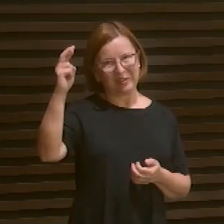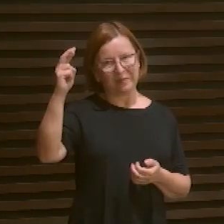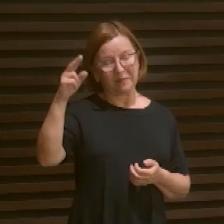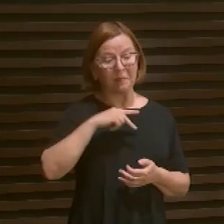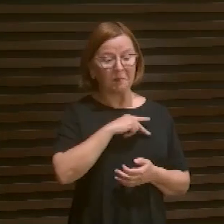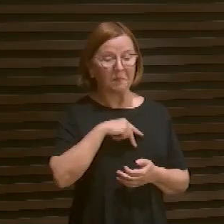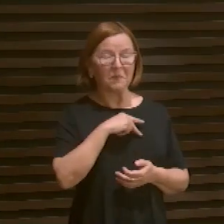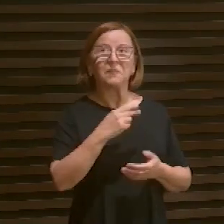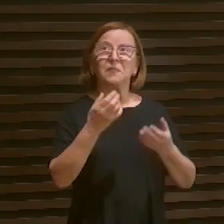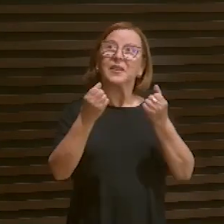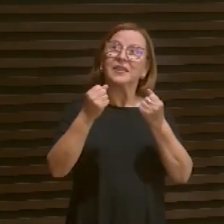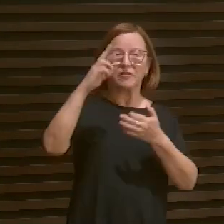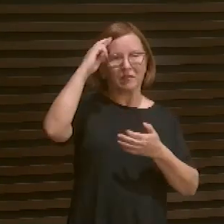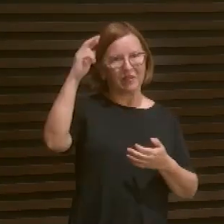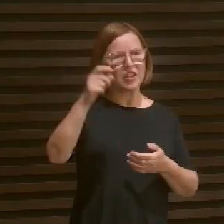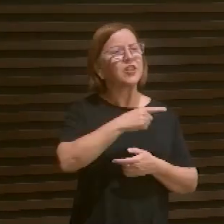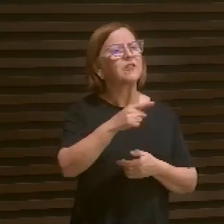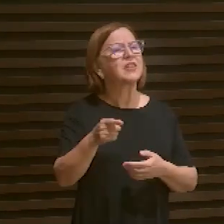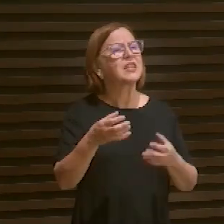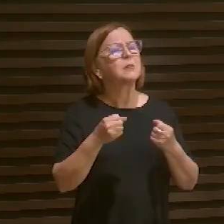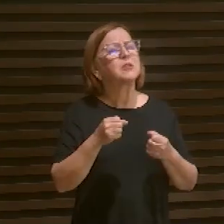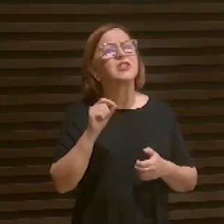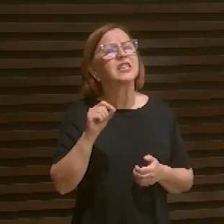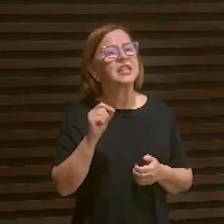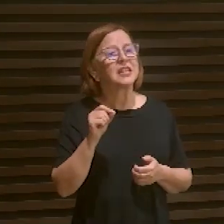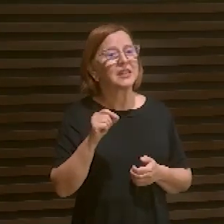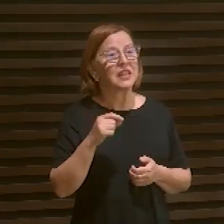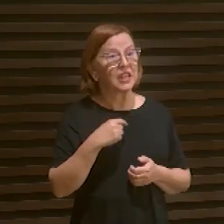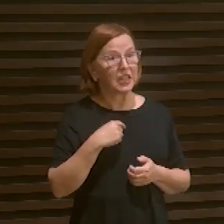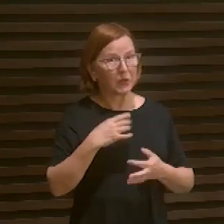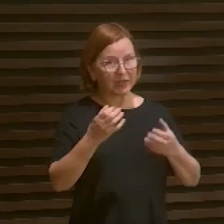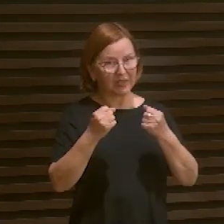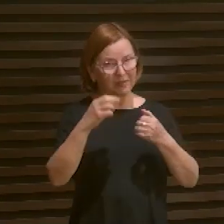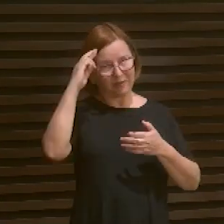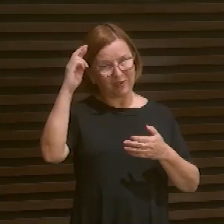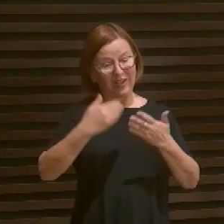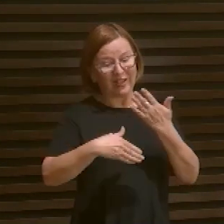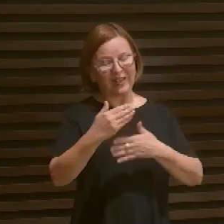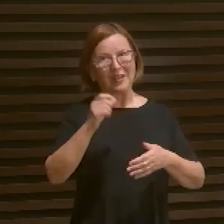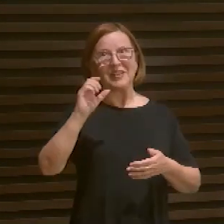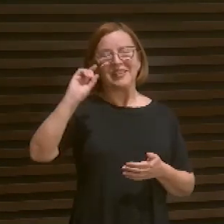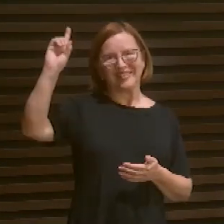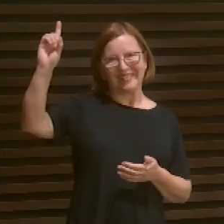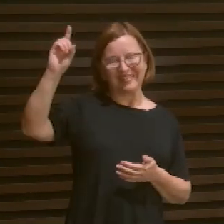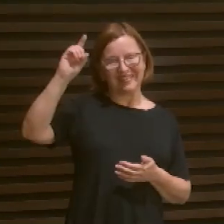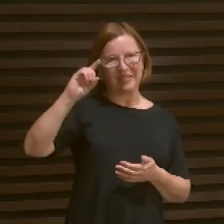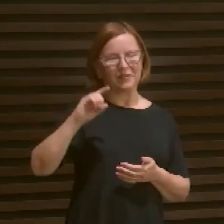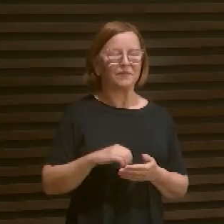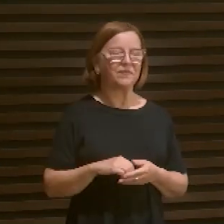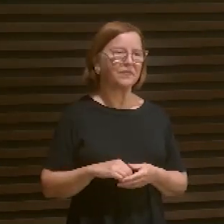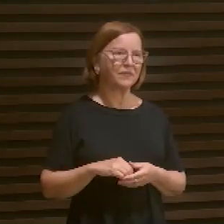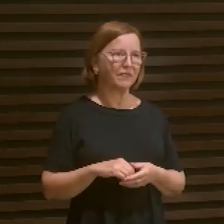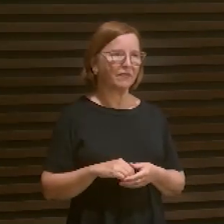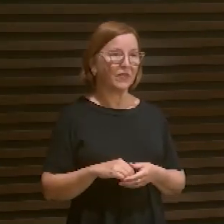Paulo recebeu do Senhor. E você recebeu de quem? Recebi do Senhor através da palavra do Senhor. Que veio,